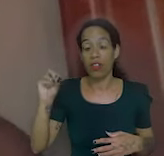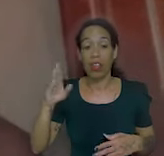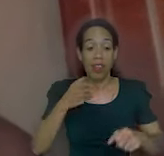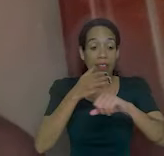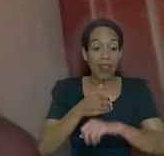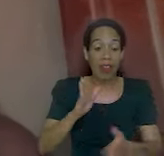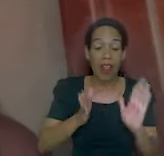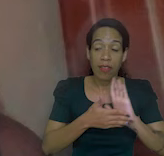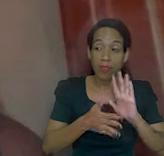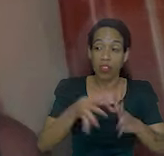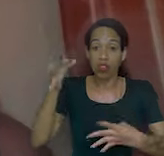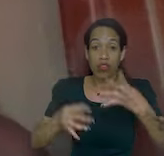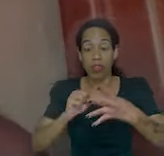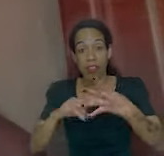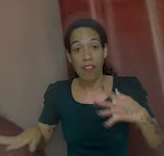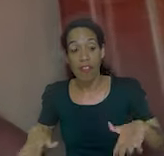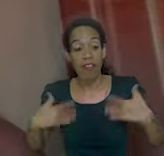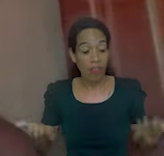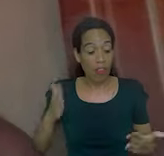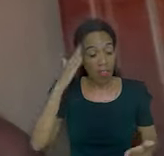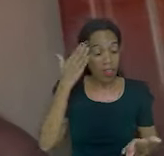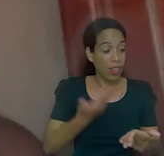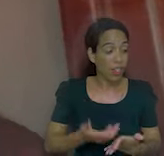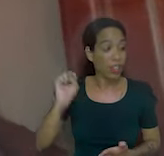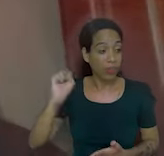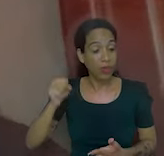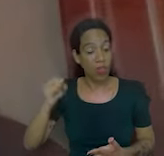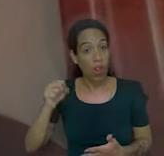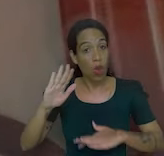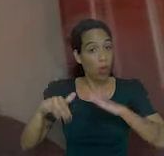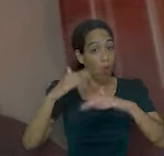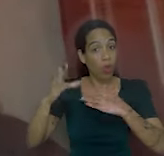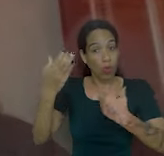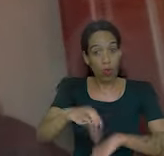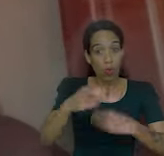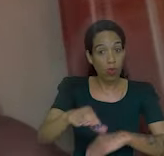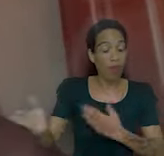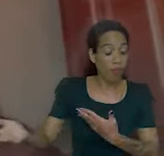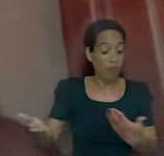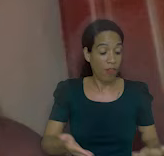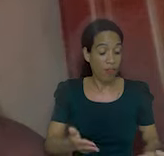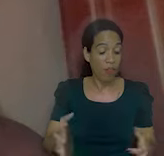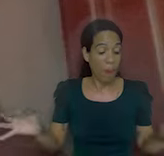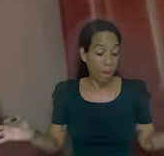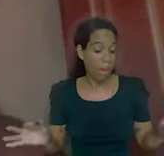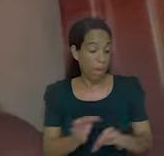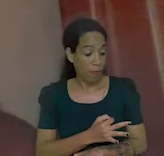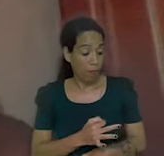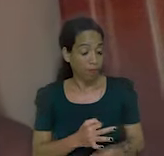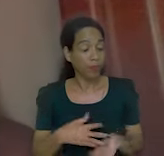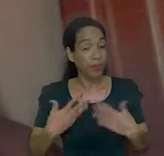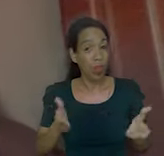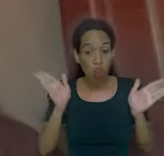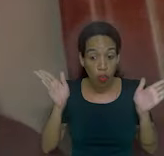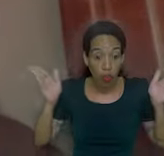aquela prestação jurisdicional. Então, assim, eu acredito sim que os próximos concursos venham com essa questão prática, e por isso que a